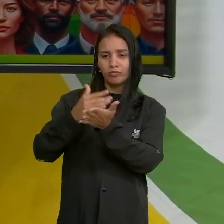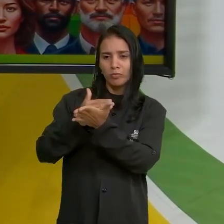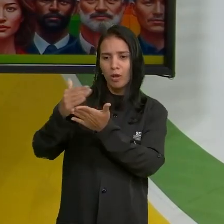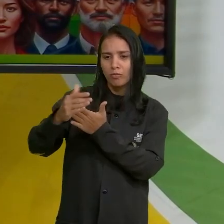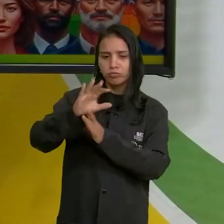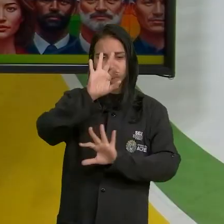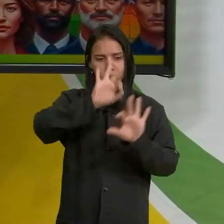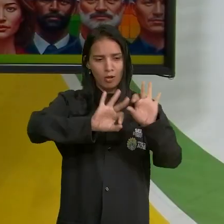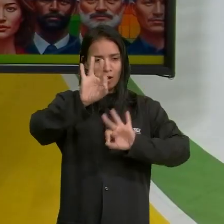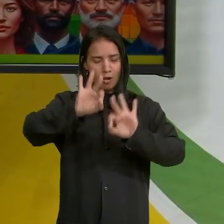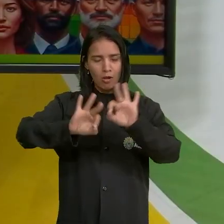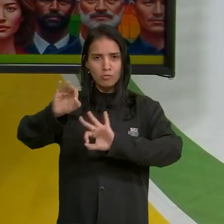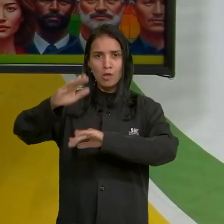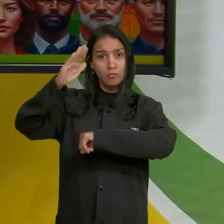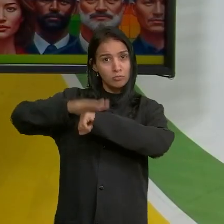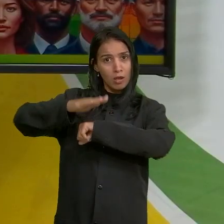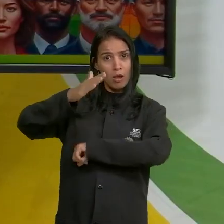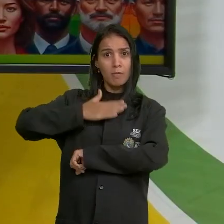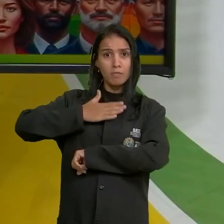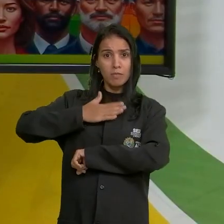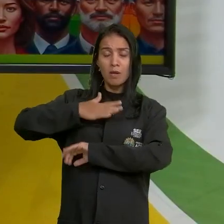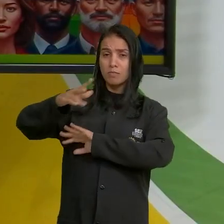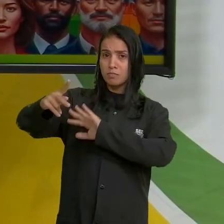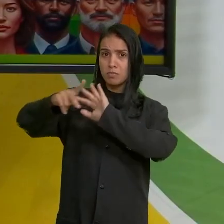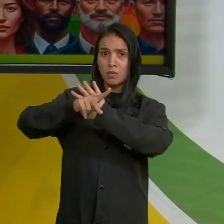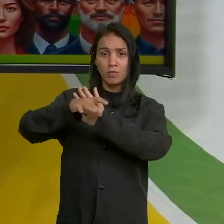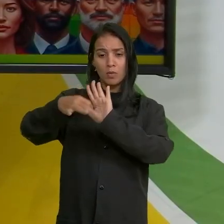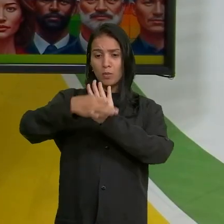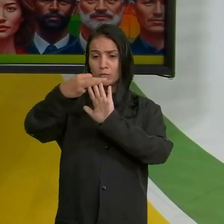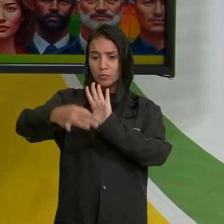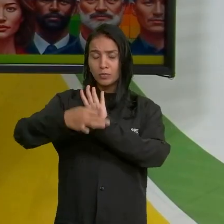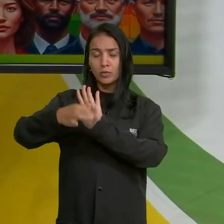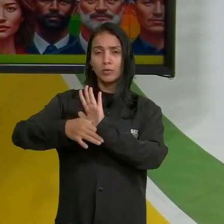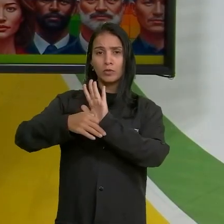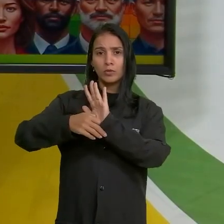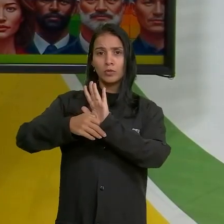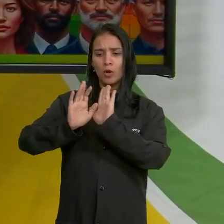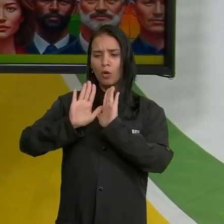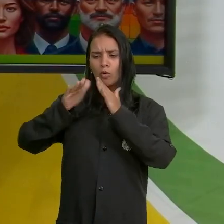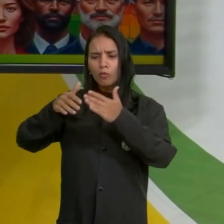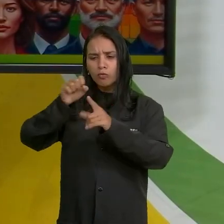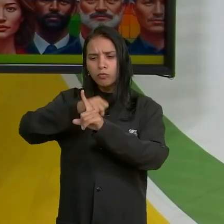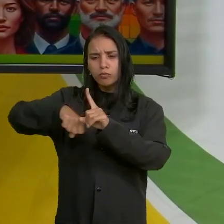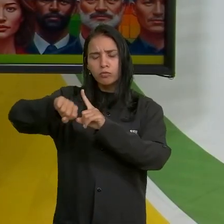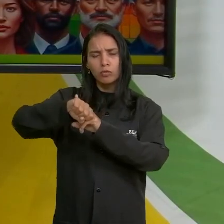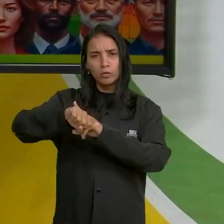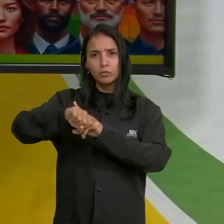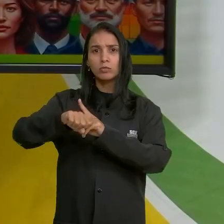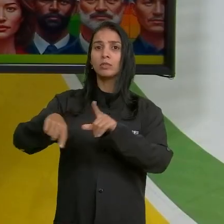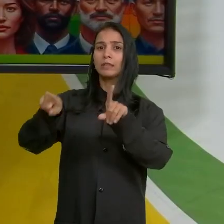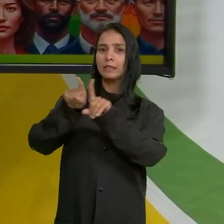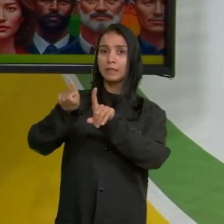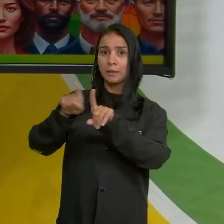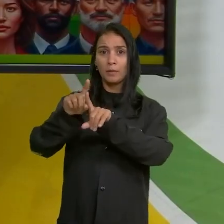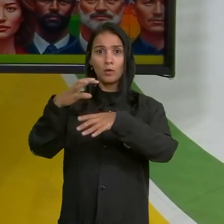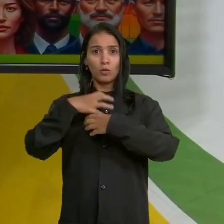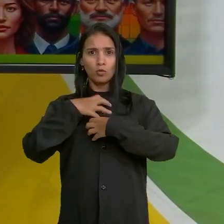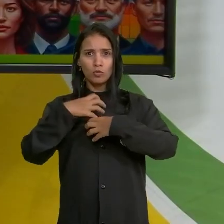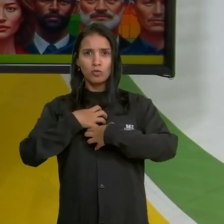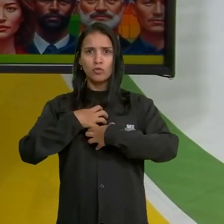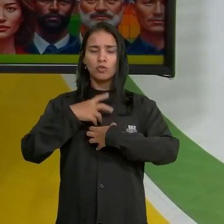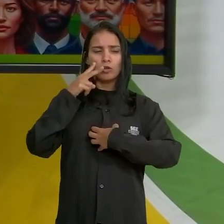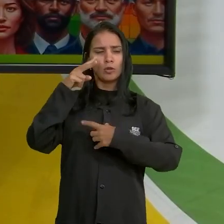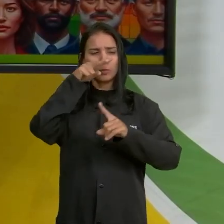suas concepções a respeito da realidade, a forma como que as pessoas entendem situações,